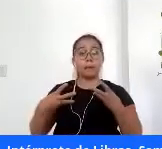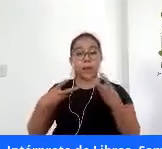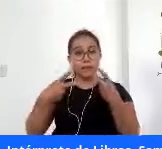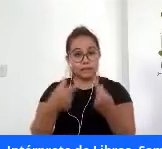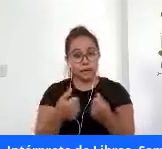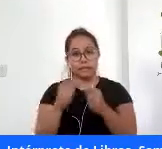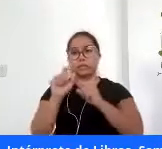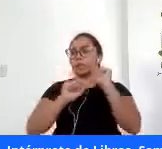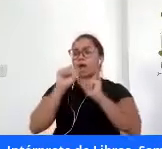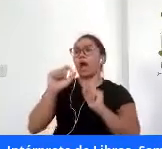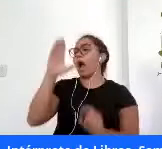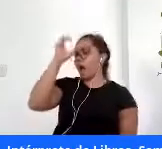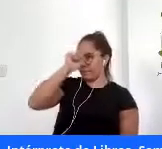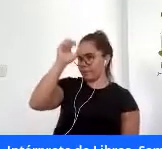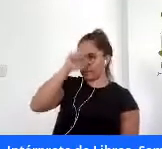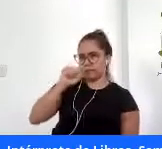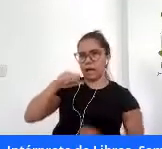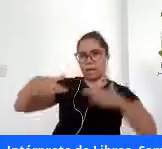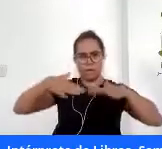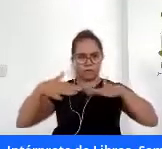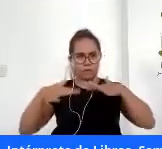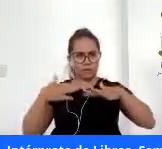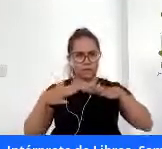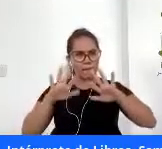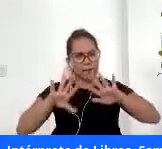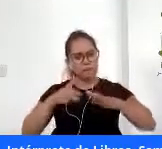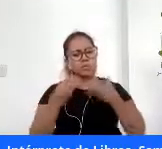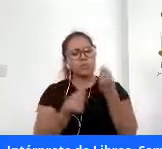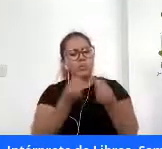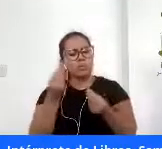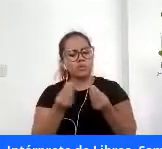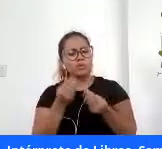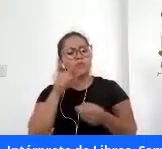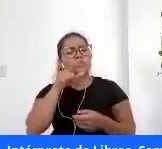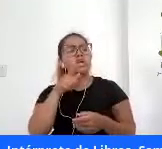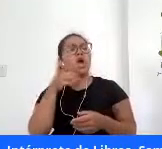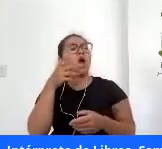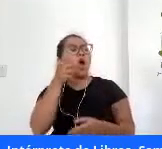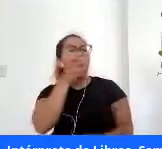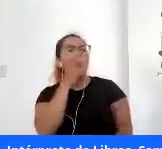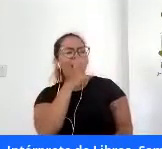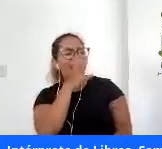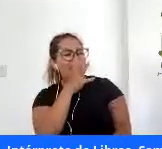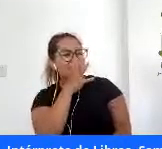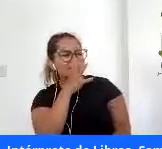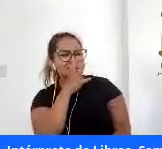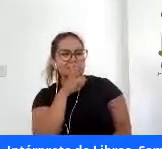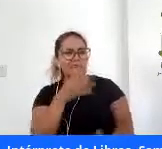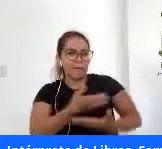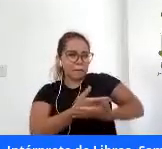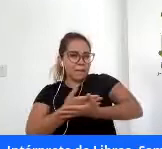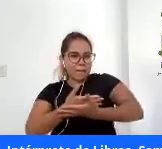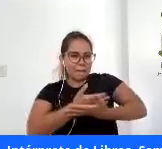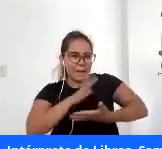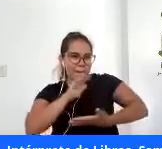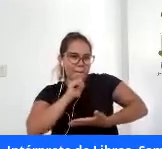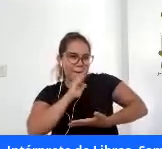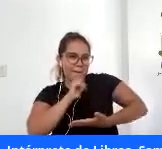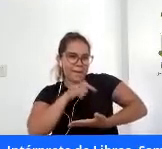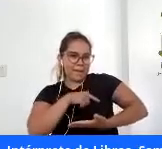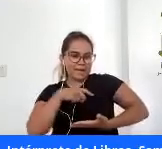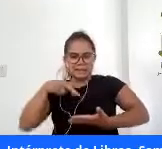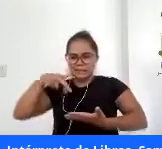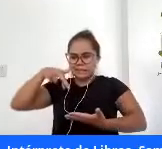você vai aprender a se movimentar. Só que quando você observa, por exemplo, um bebezinho que ele anda meio desengonçado, né, você vê que ele ainda